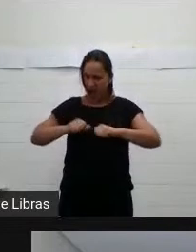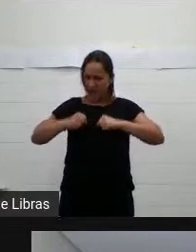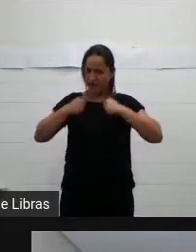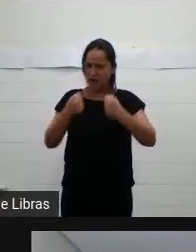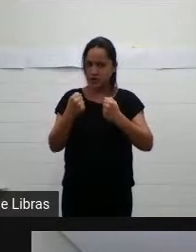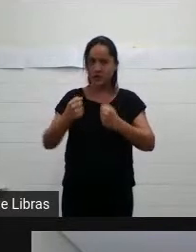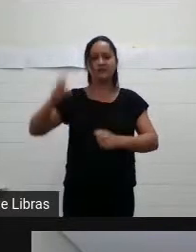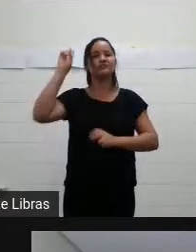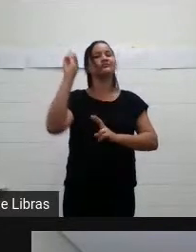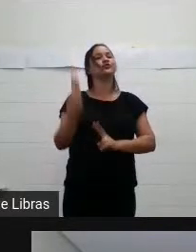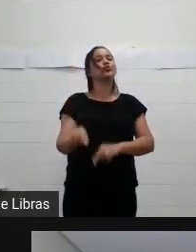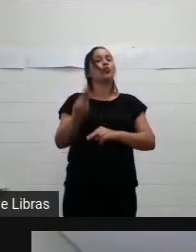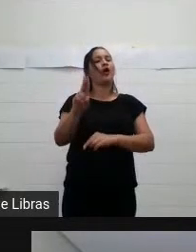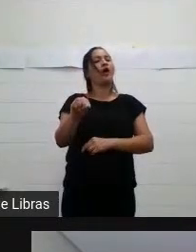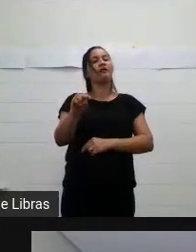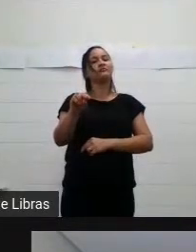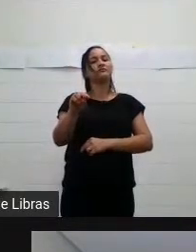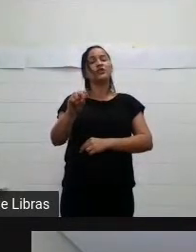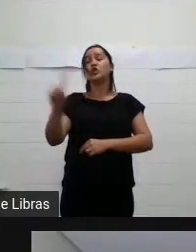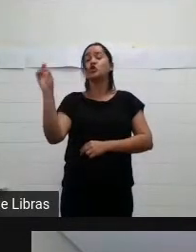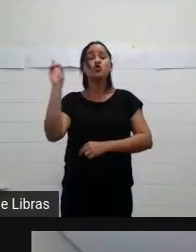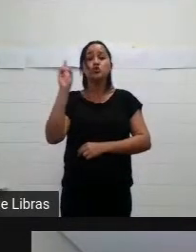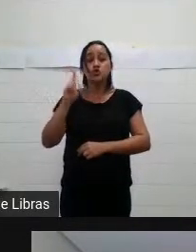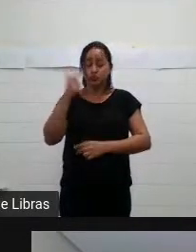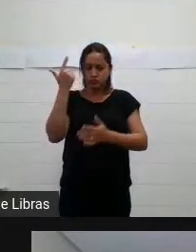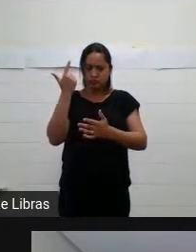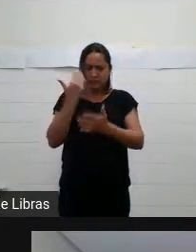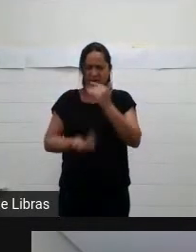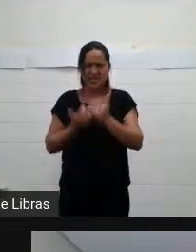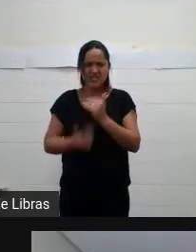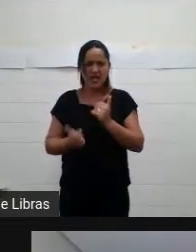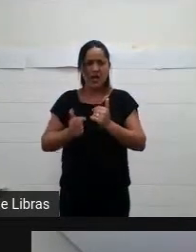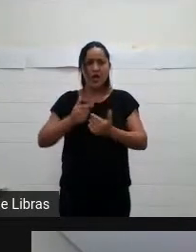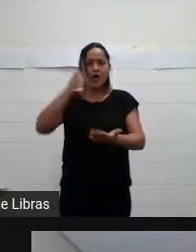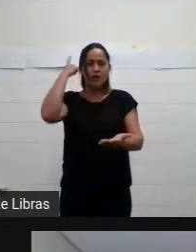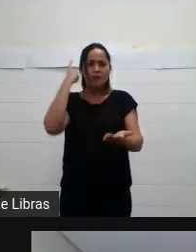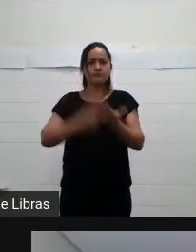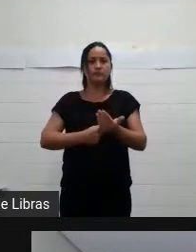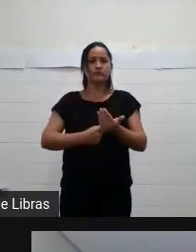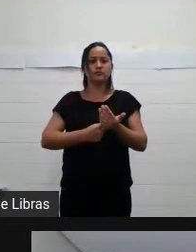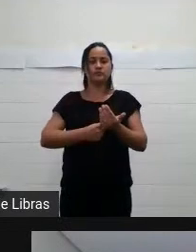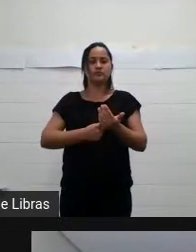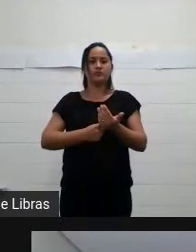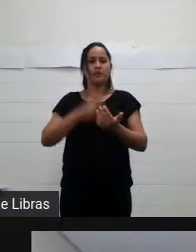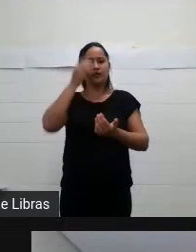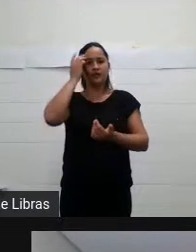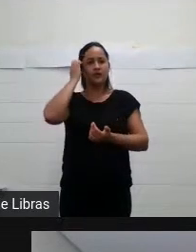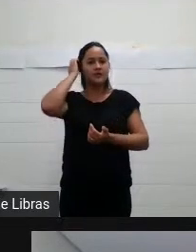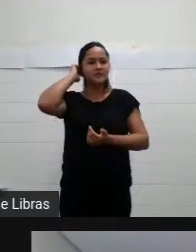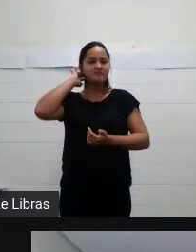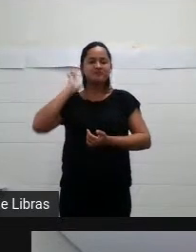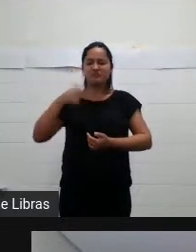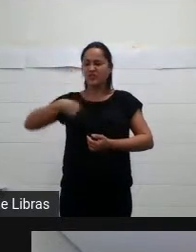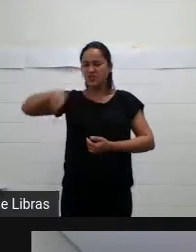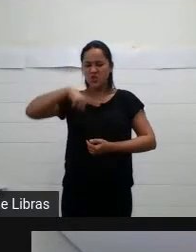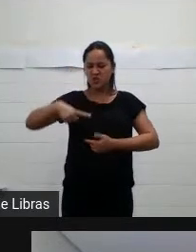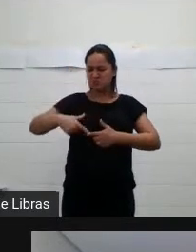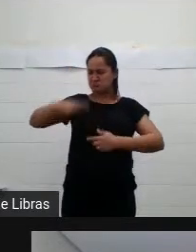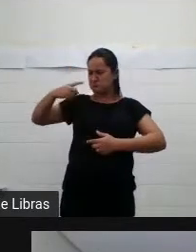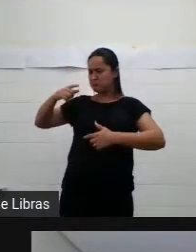Isso não nos tira o compromisso. Isso não nos tira o interesse de nós nos degladiarmos